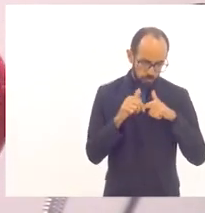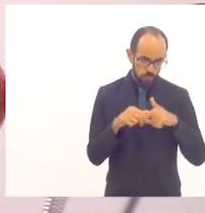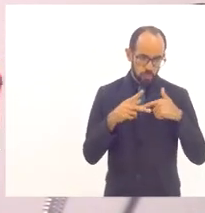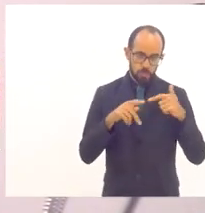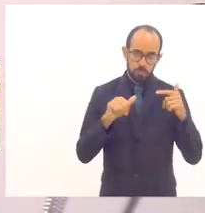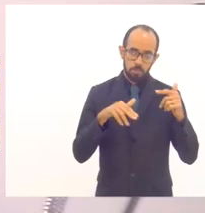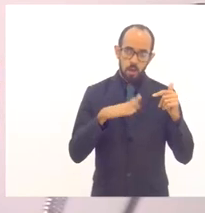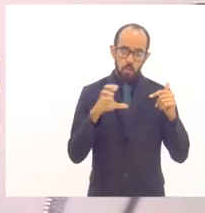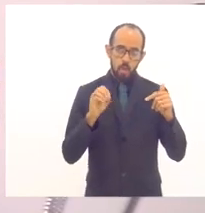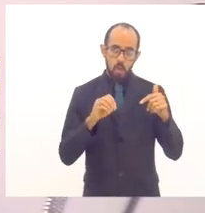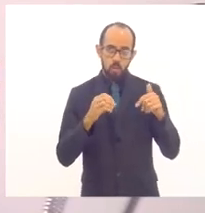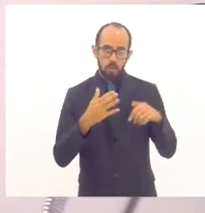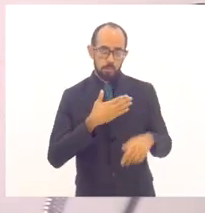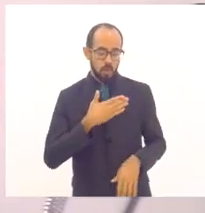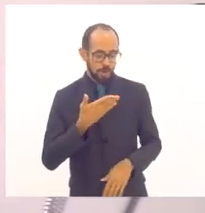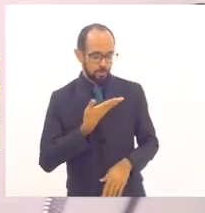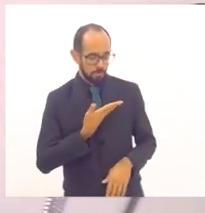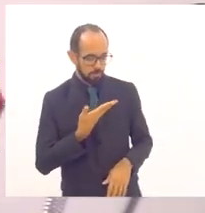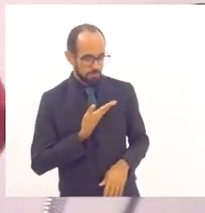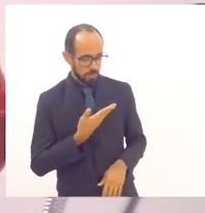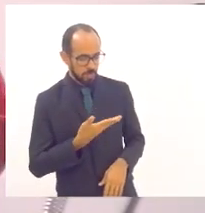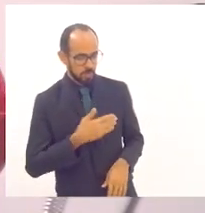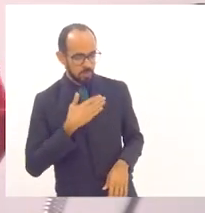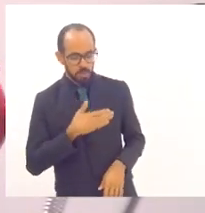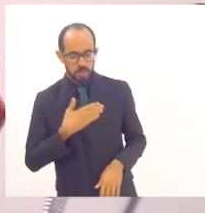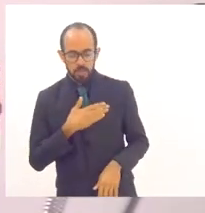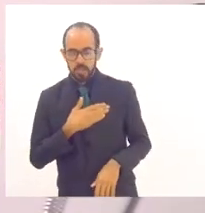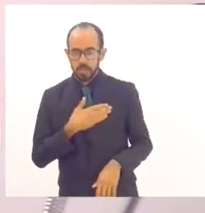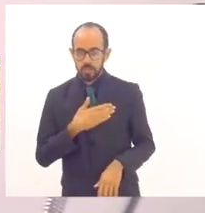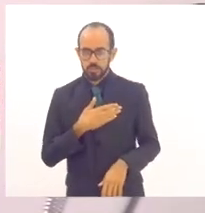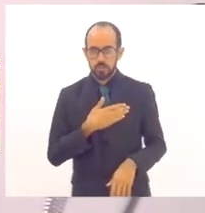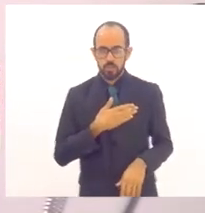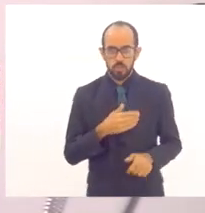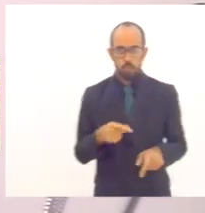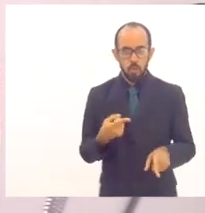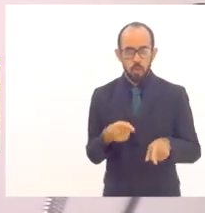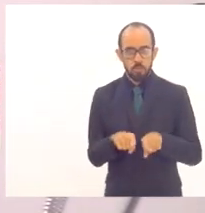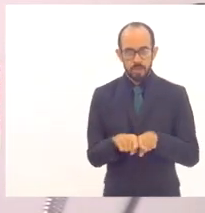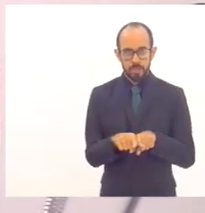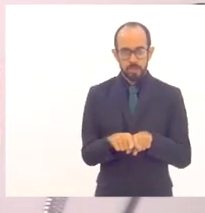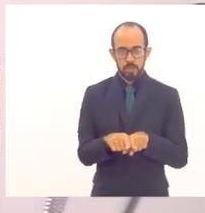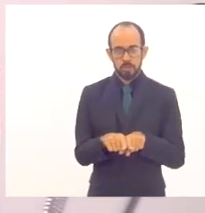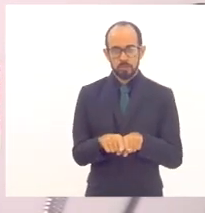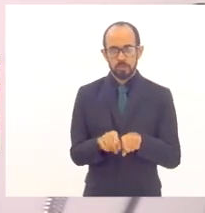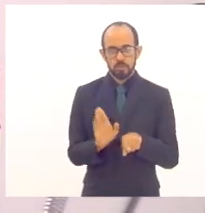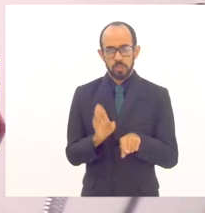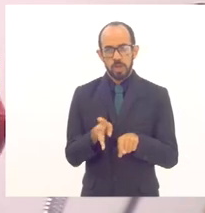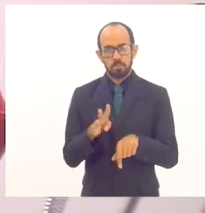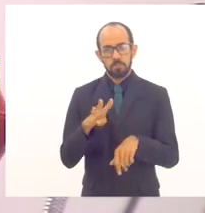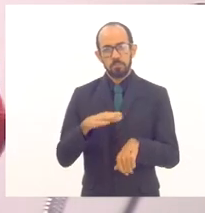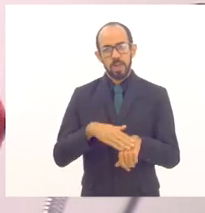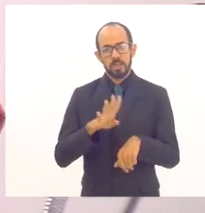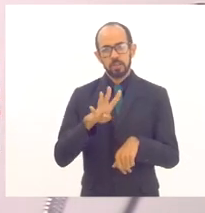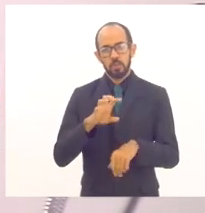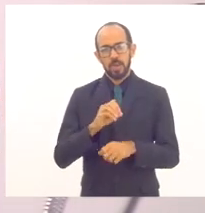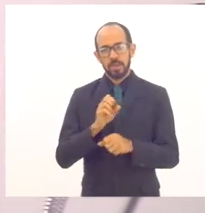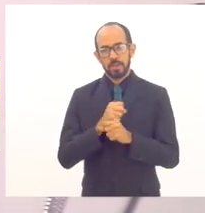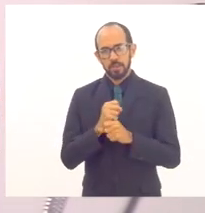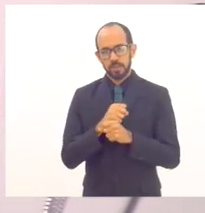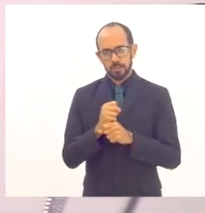de ser meu amigo, meu irmão, meu companheiro querido de mais de 40 anos, mais de 4 decênios ininterruptos,